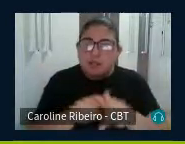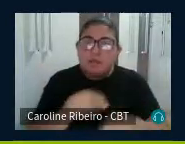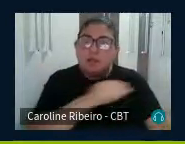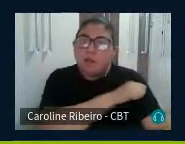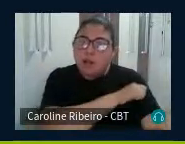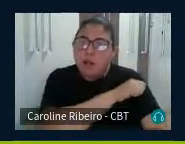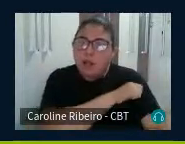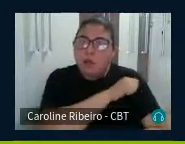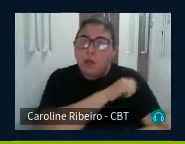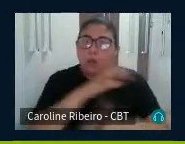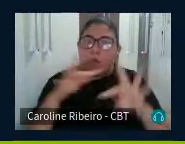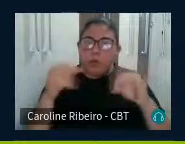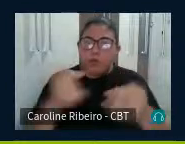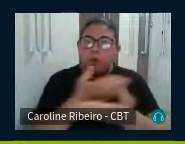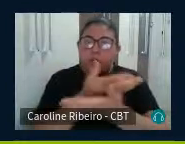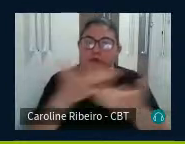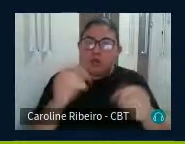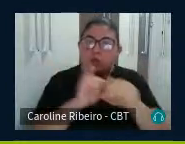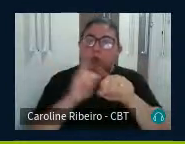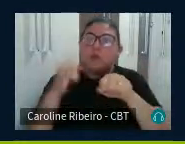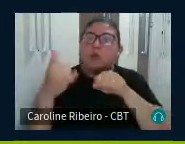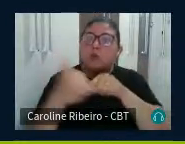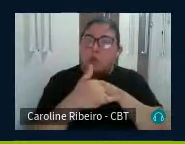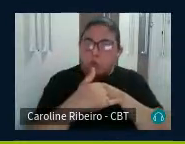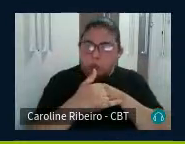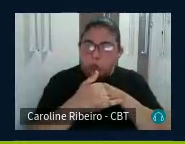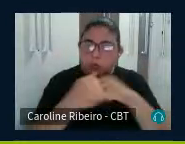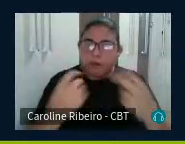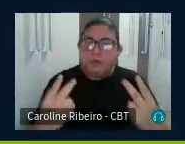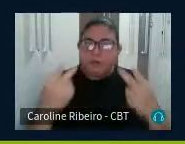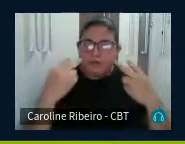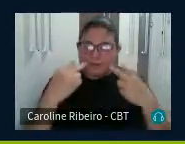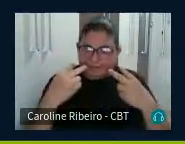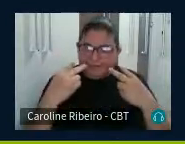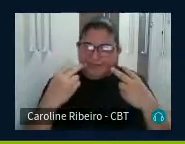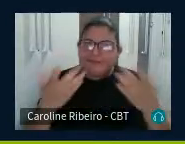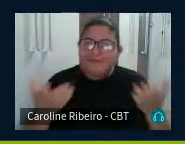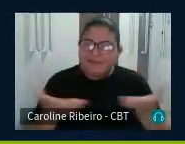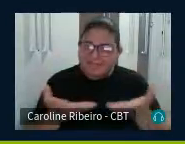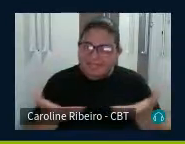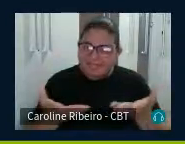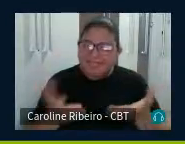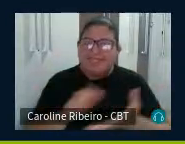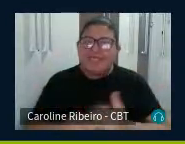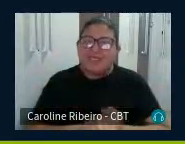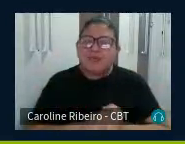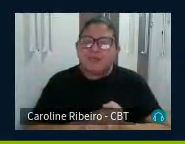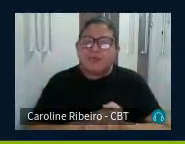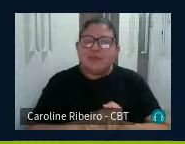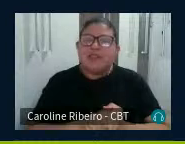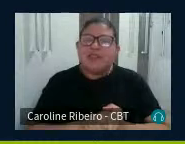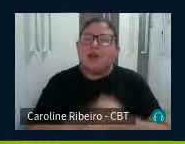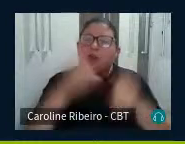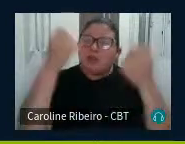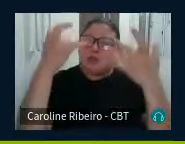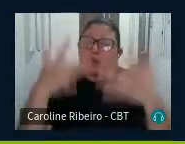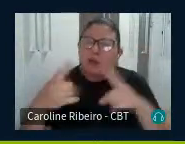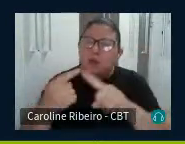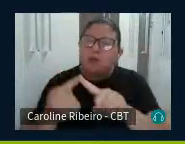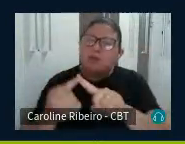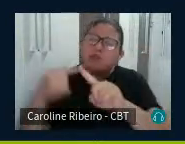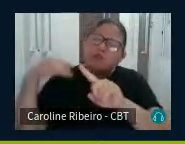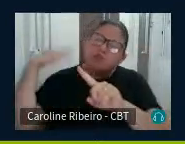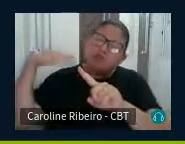e todos que estão aí no YouTube nos assistindo. Como já havia comentado lá atrás, né? Nós